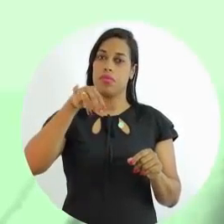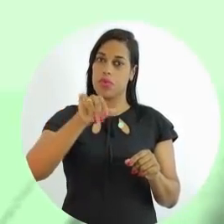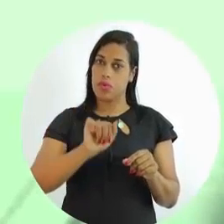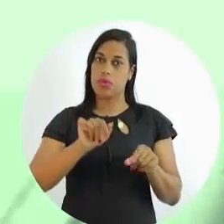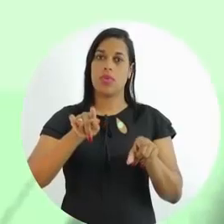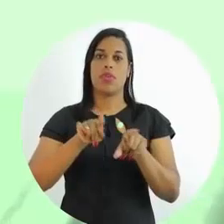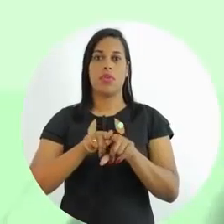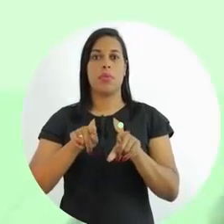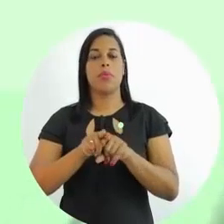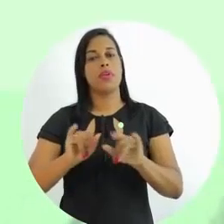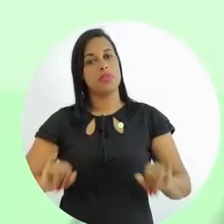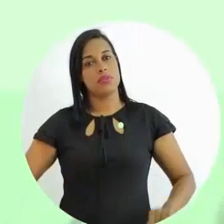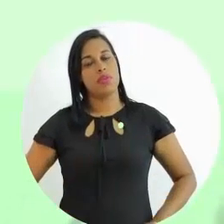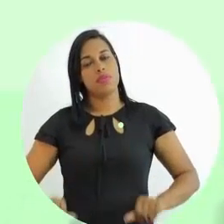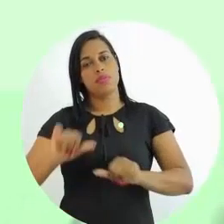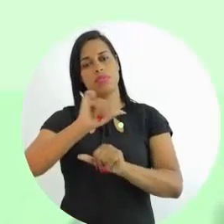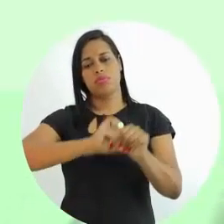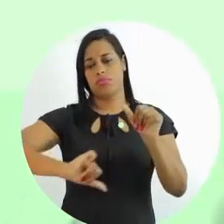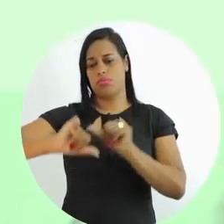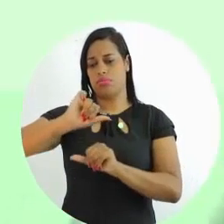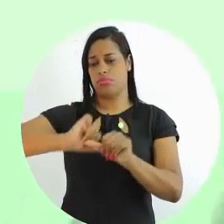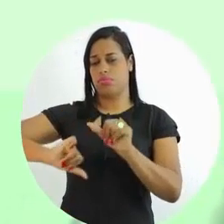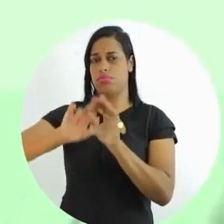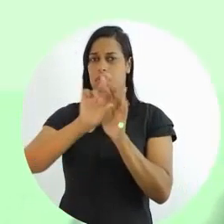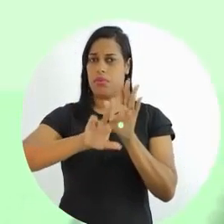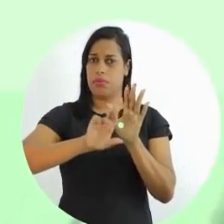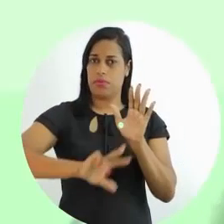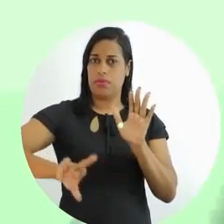portuguesa, também sofre uma série de mudanças